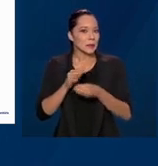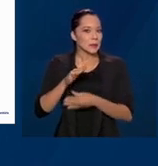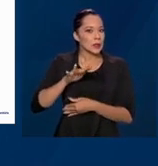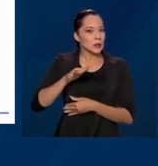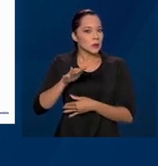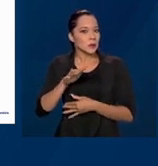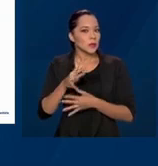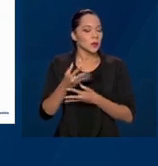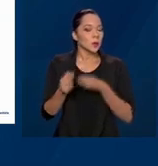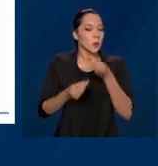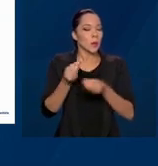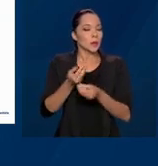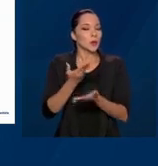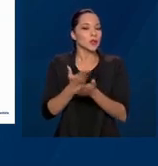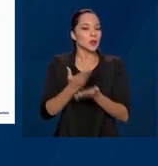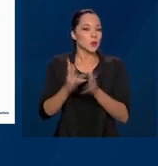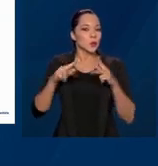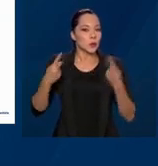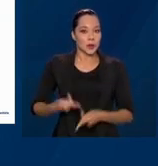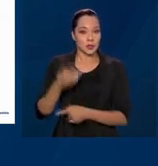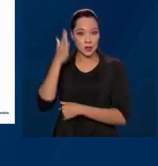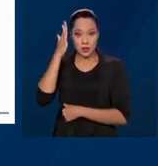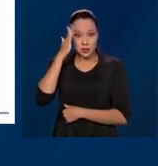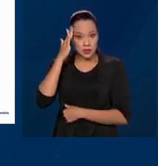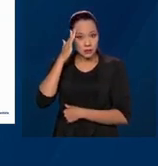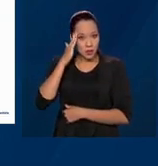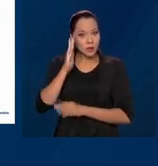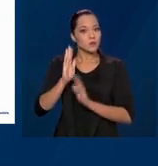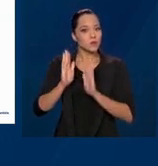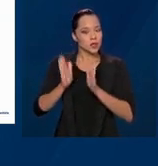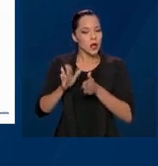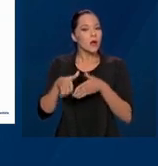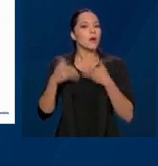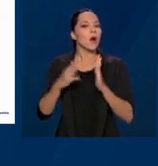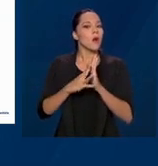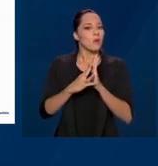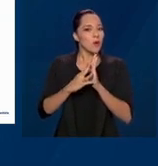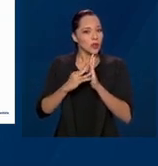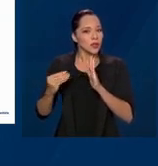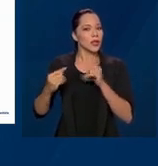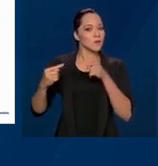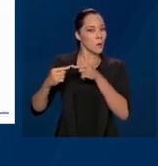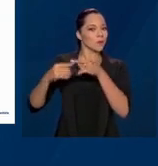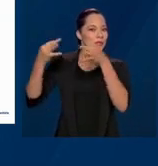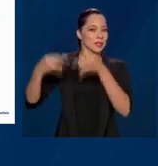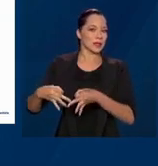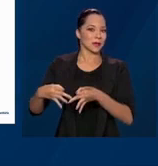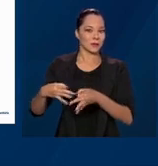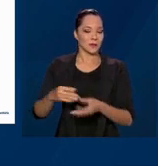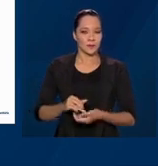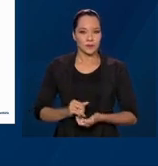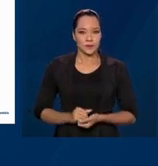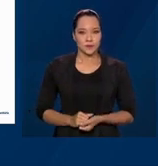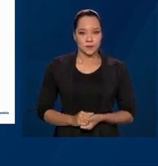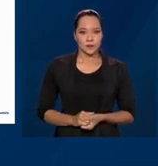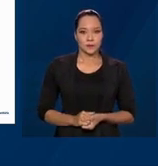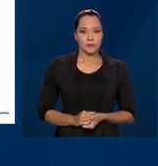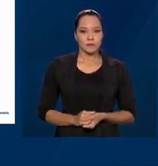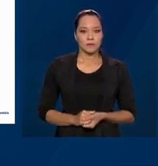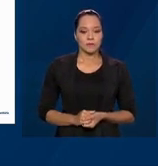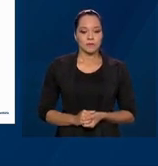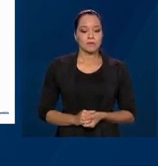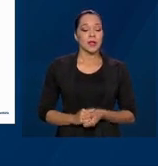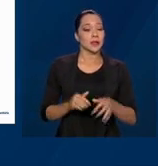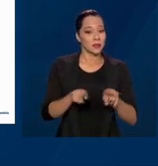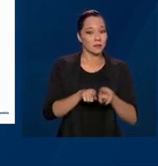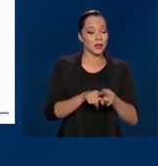já partir para o estudo clínico sabendo qual é o modelo ideal, qual é a situação ideal. E, além disso,